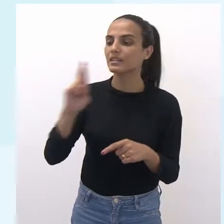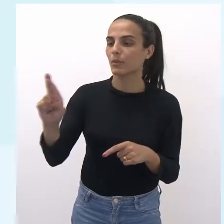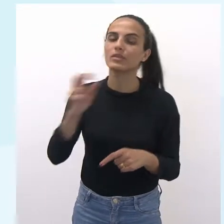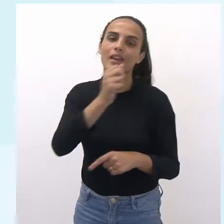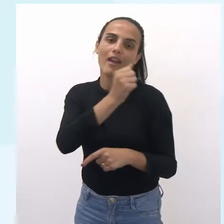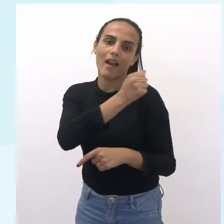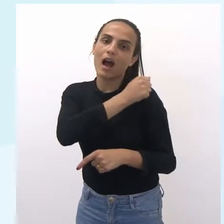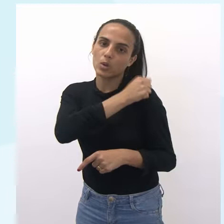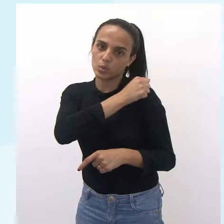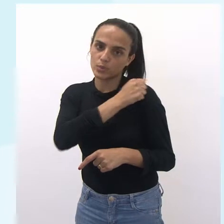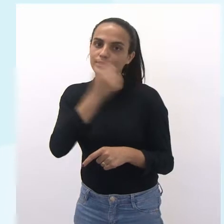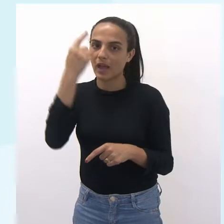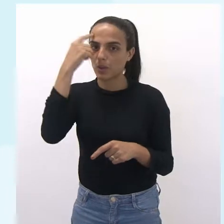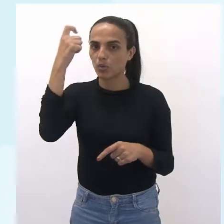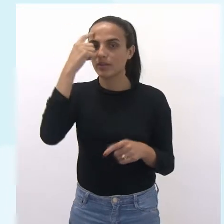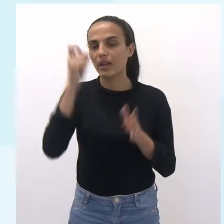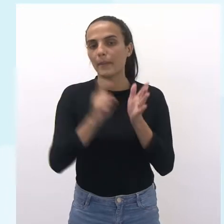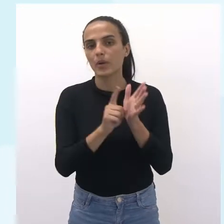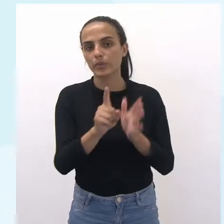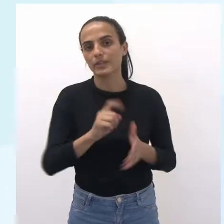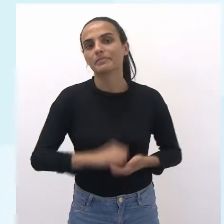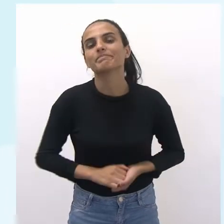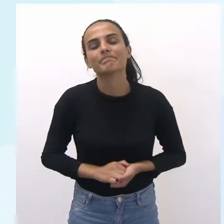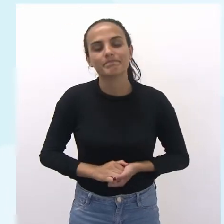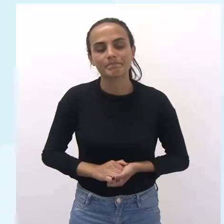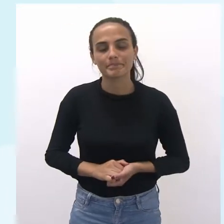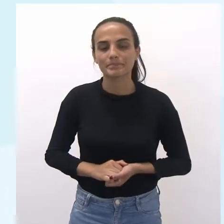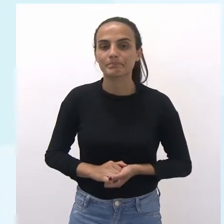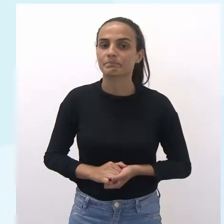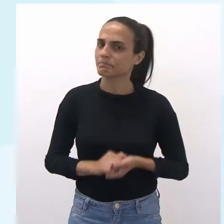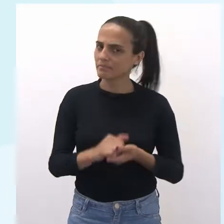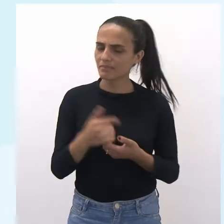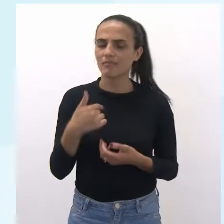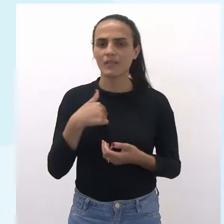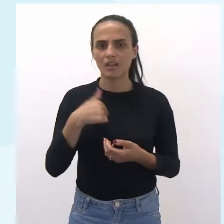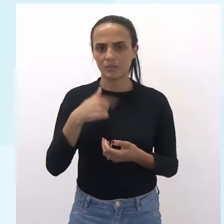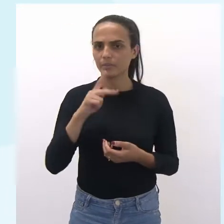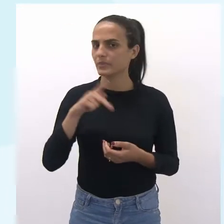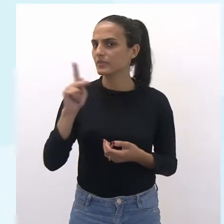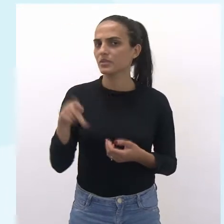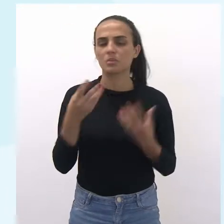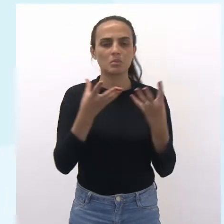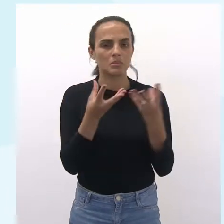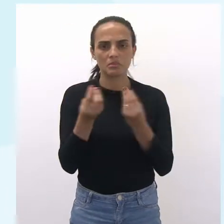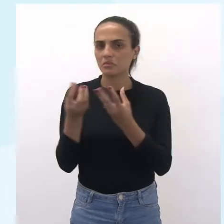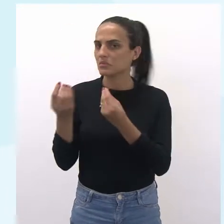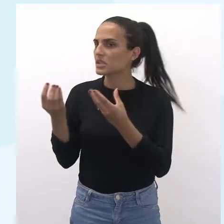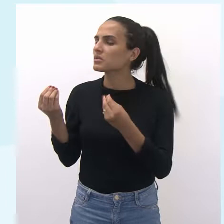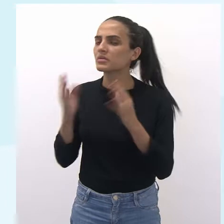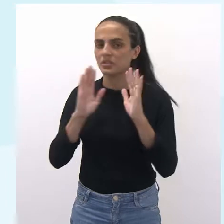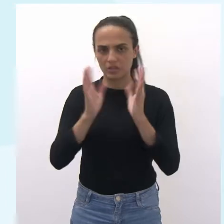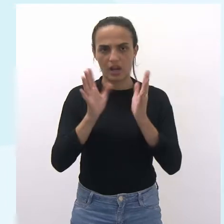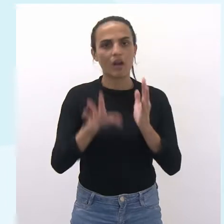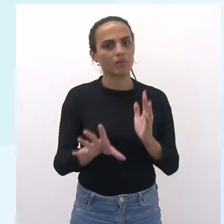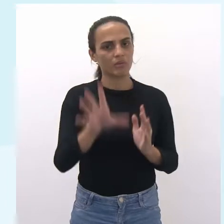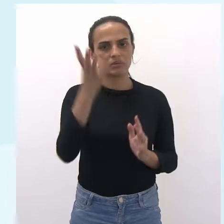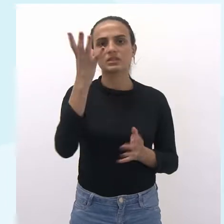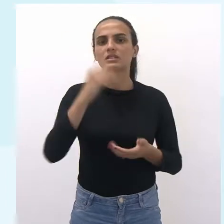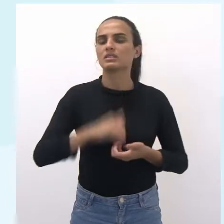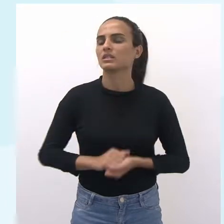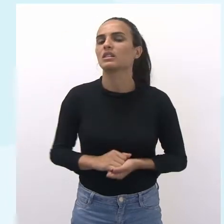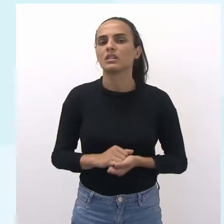uma dica, por exemplo, isso já me ocorreu em sala de aula, em alguns momentos, dependendo do conteúdo